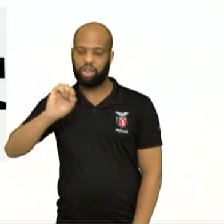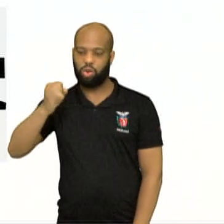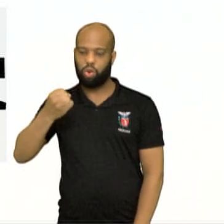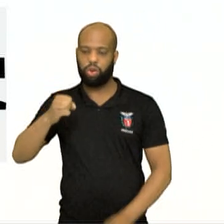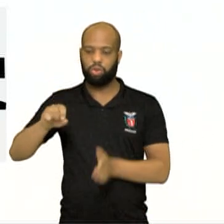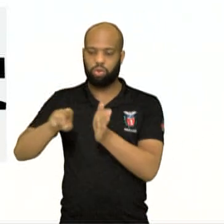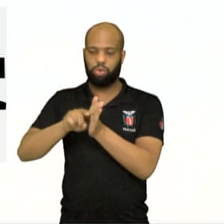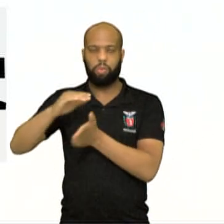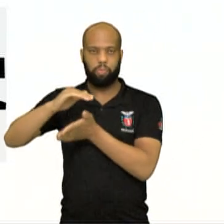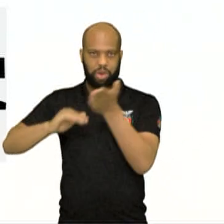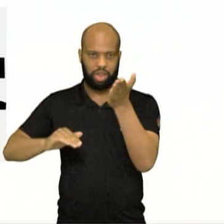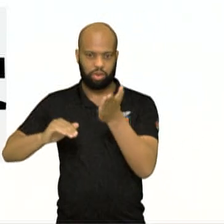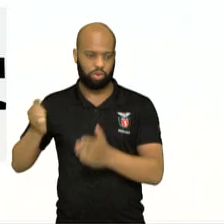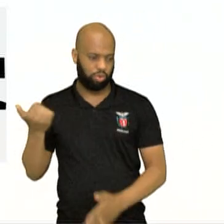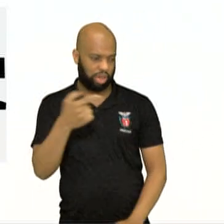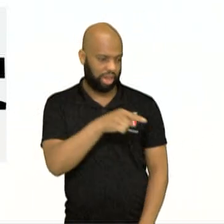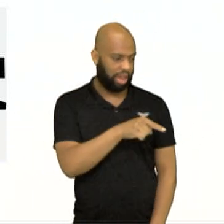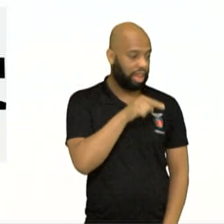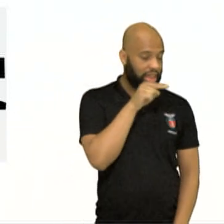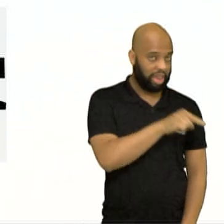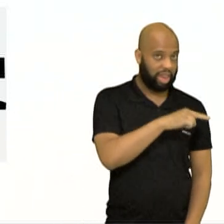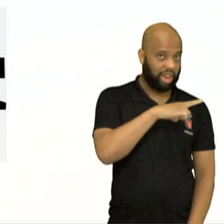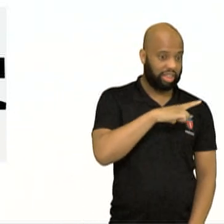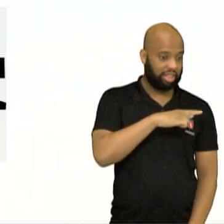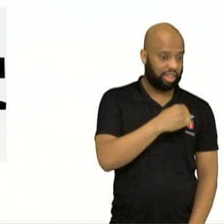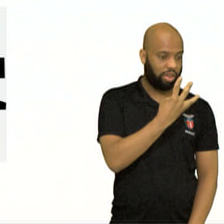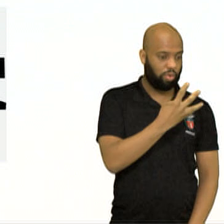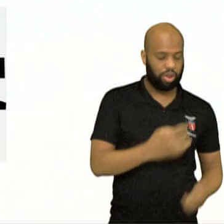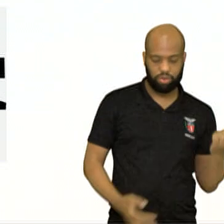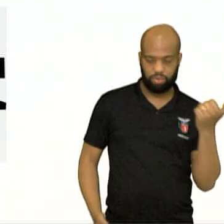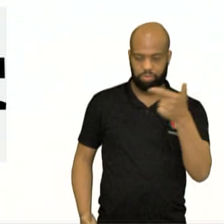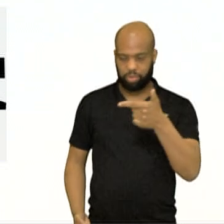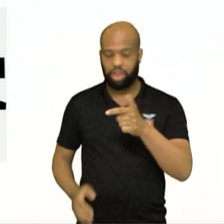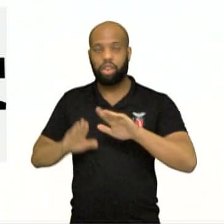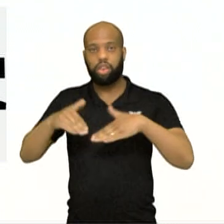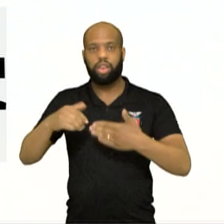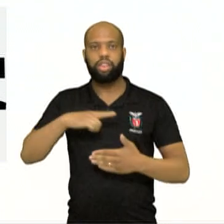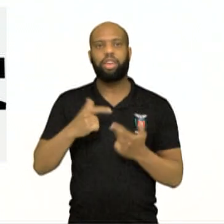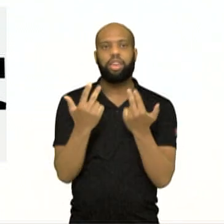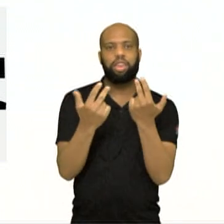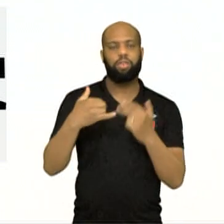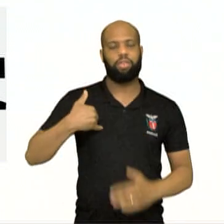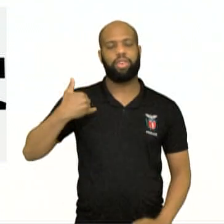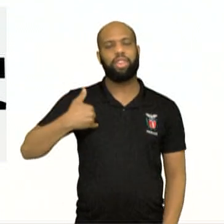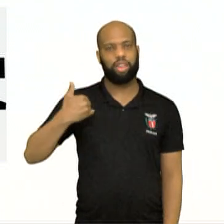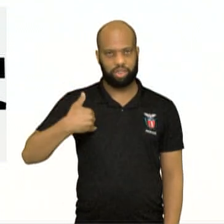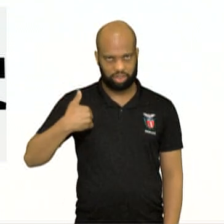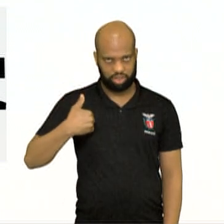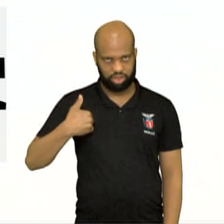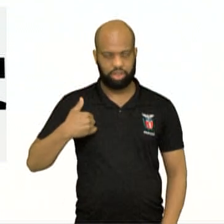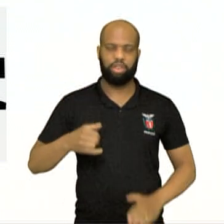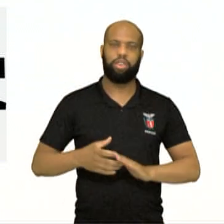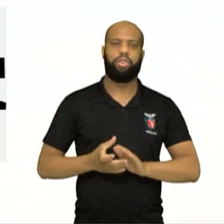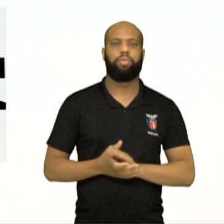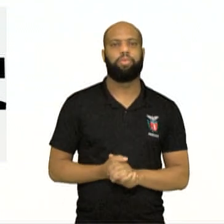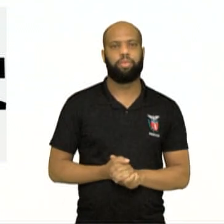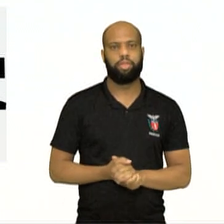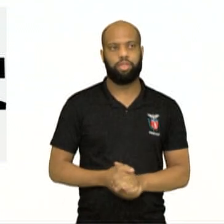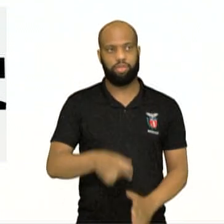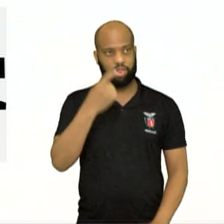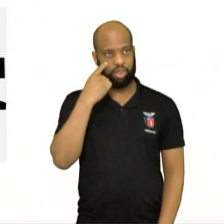anos a menos e Lúcia 4 anos a mais, elas teriam a mesma idade.